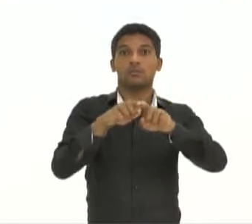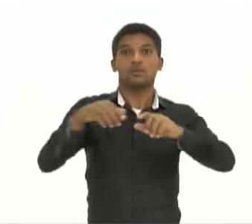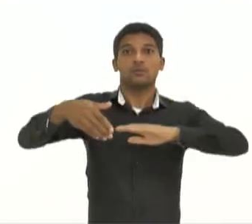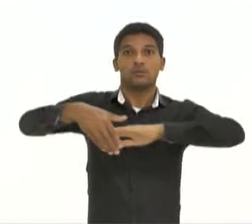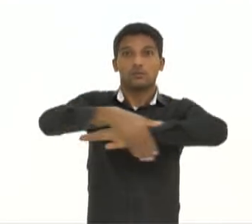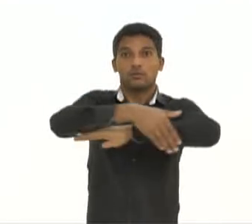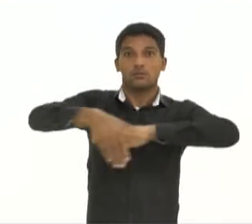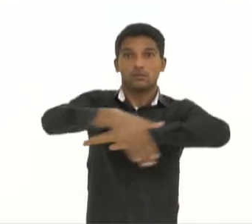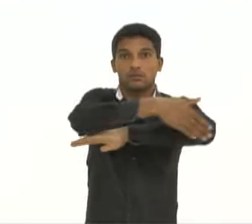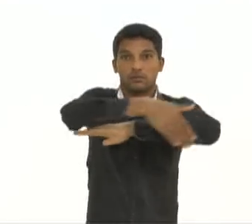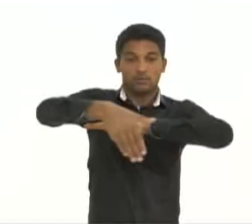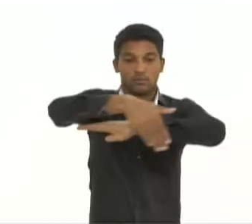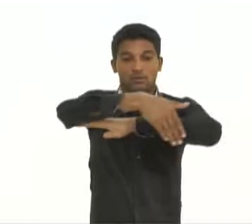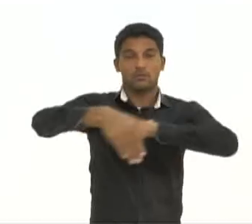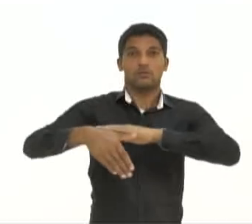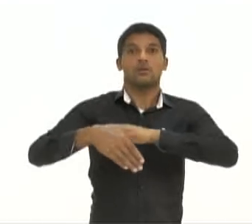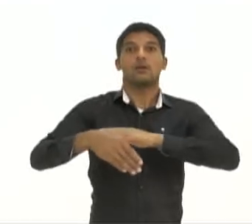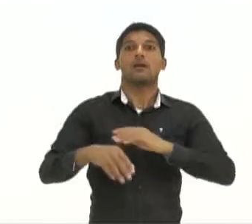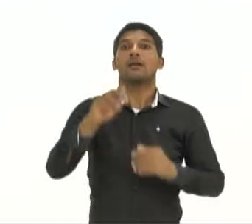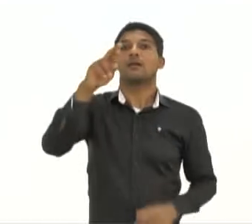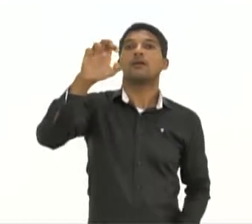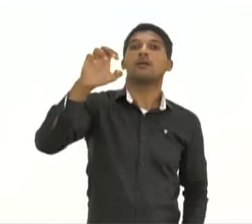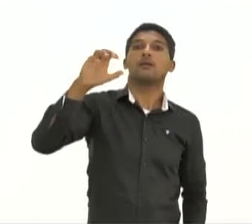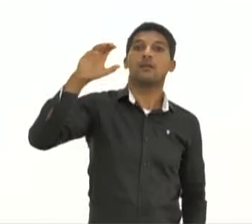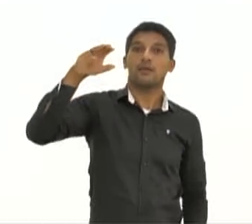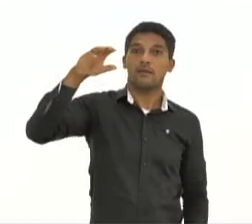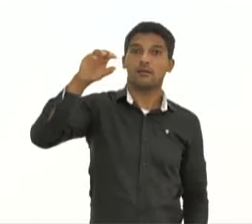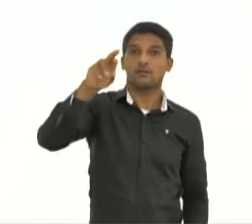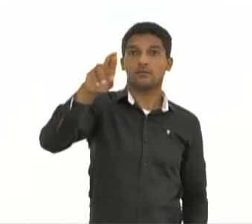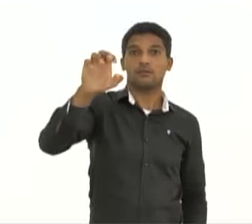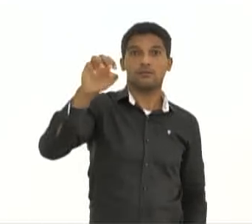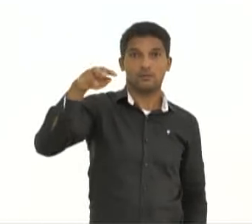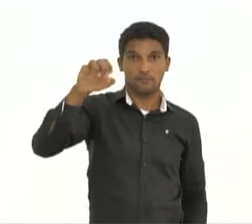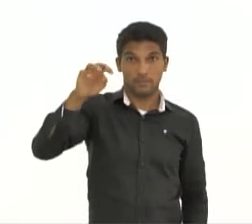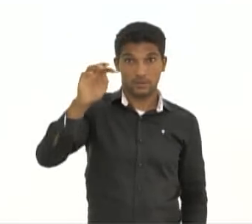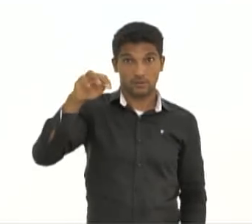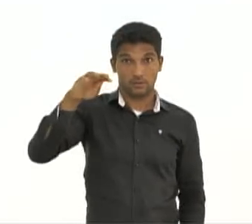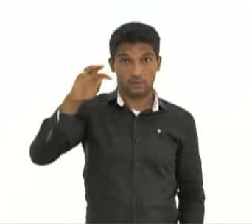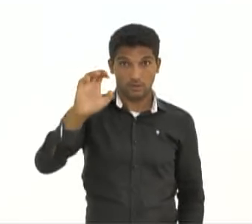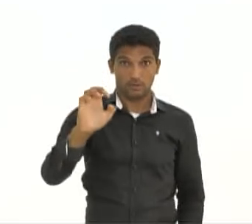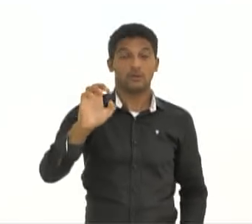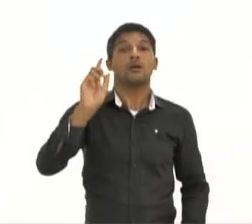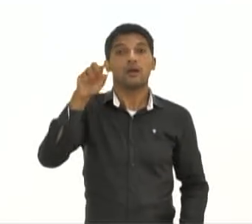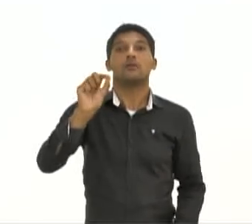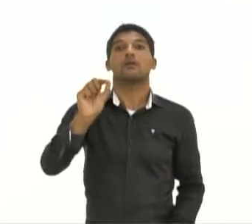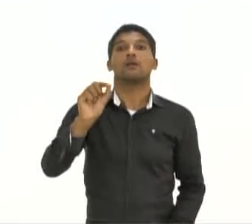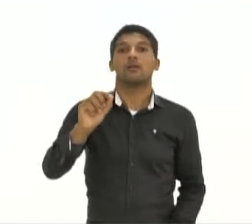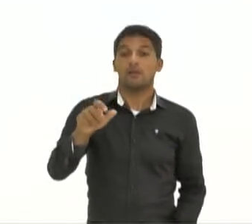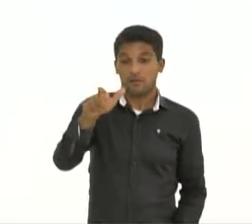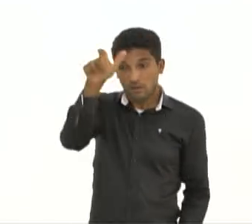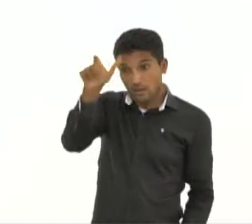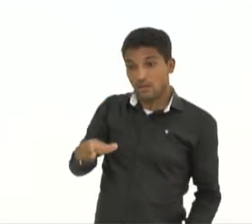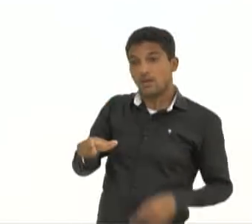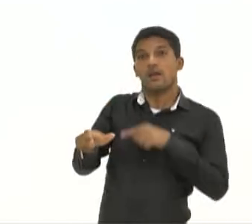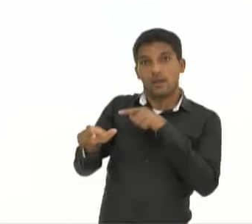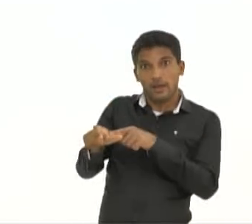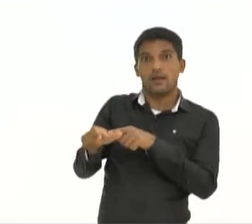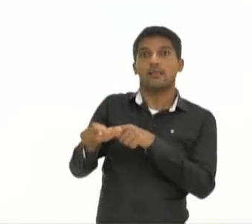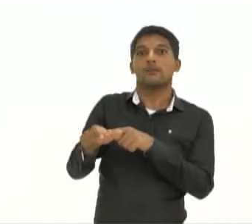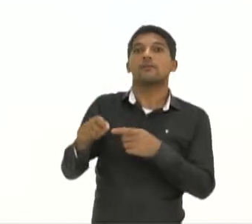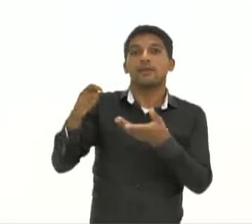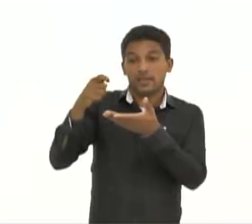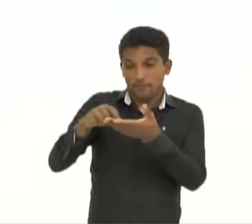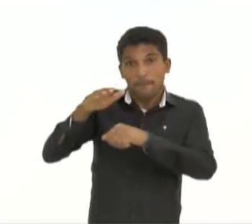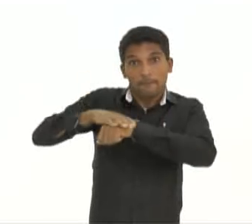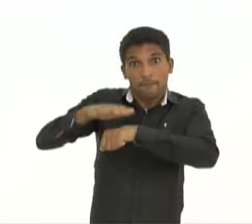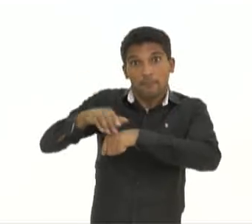remete a carta, a pessoa que vai escrever a carta, nós a intitulamos de remetente, né? Geralmente, o nome